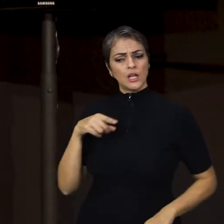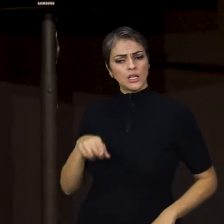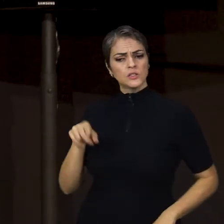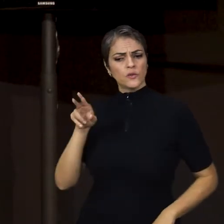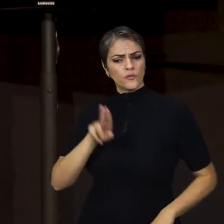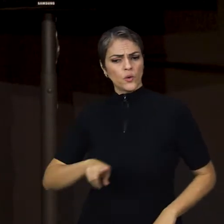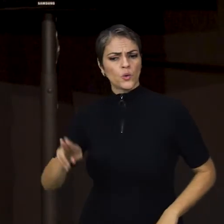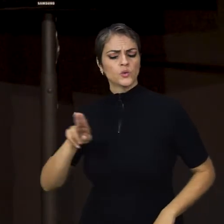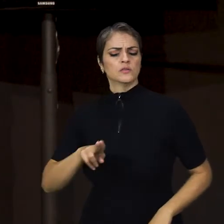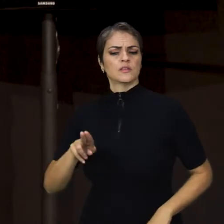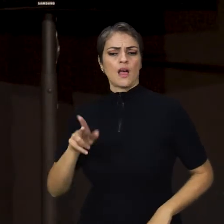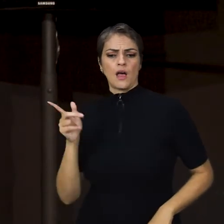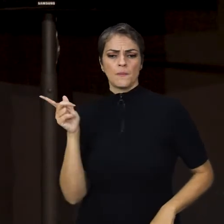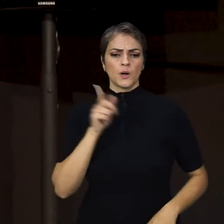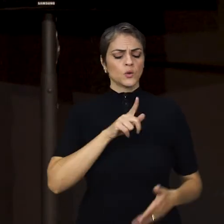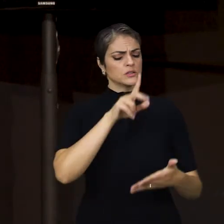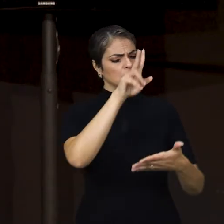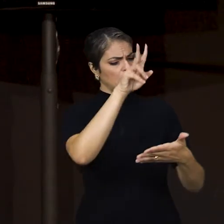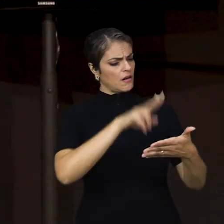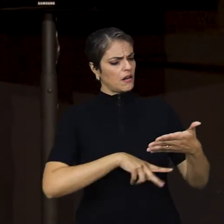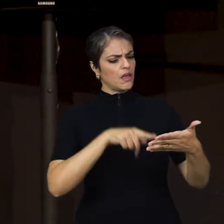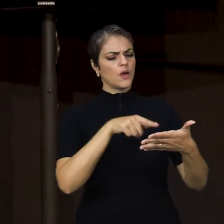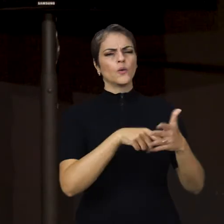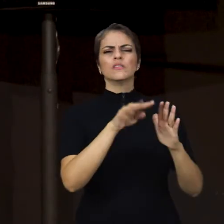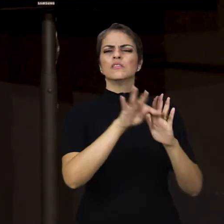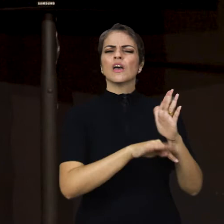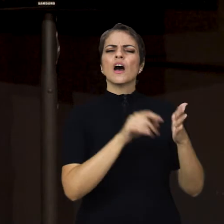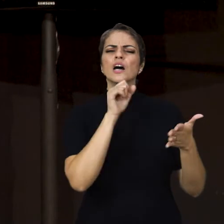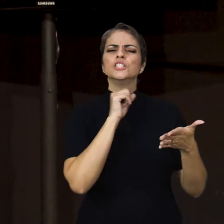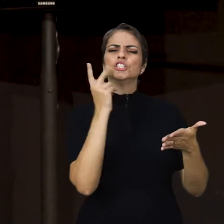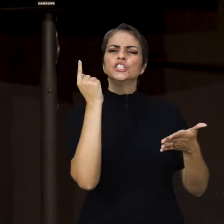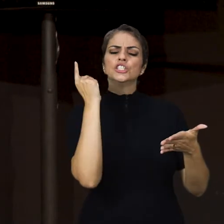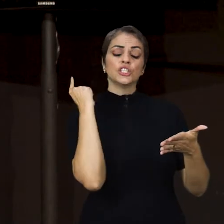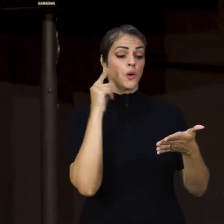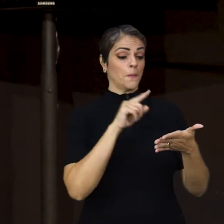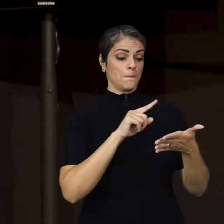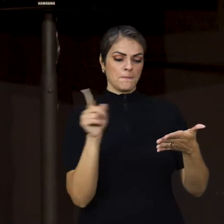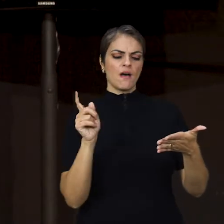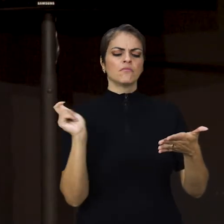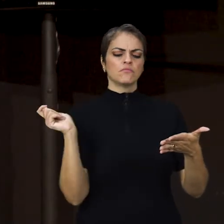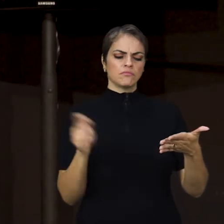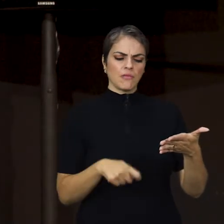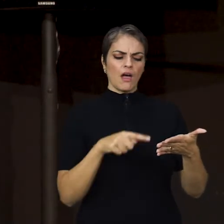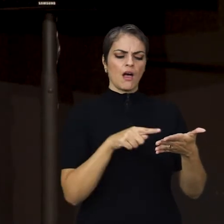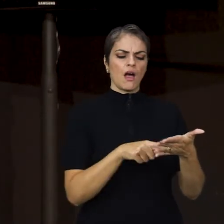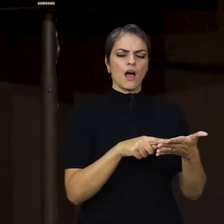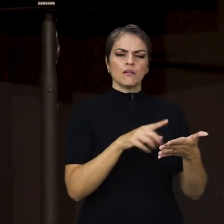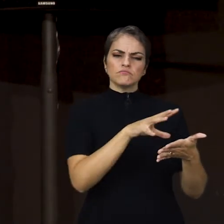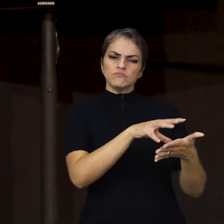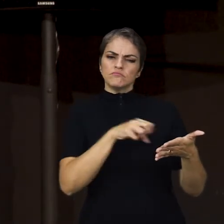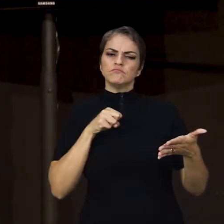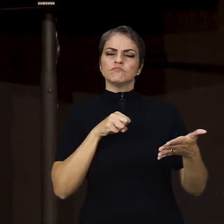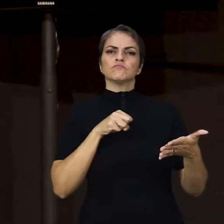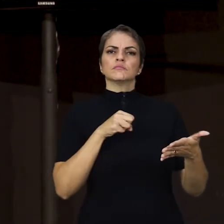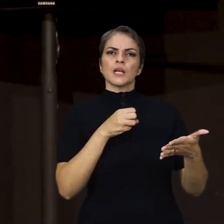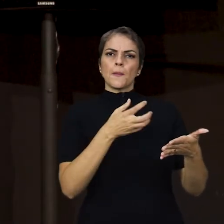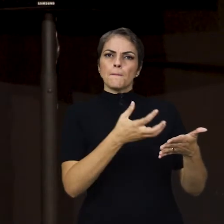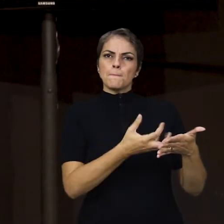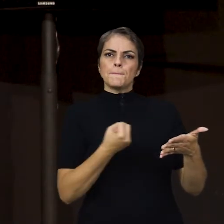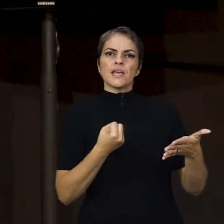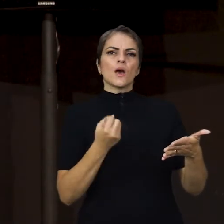ler um texto que é antigo, mas trazer para o presente a relevância desse